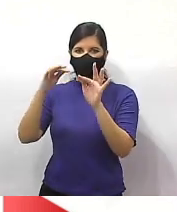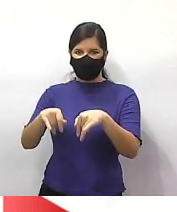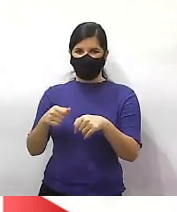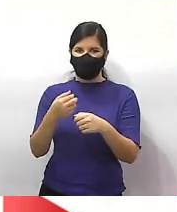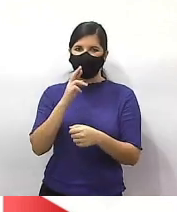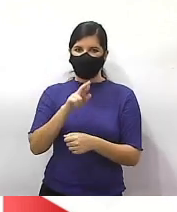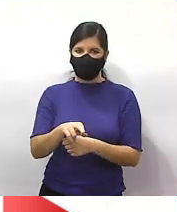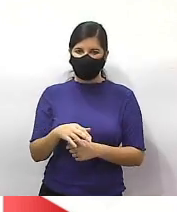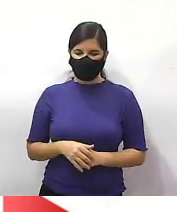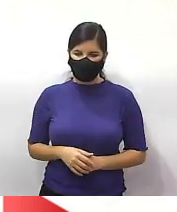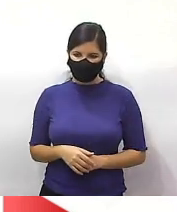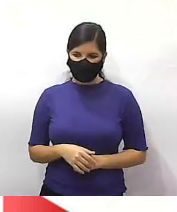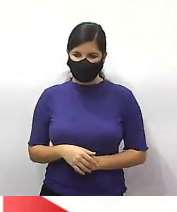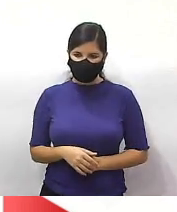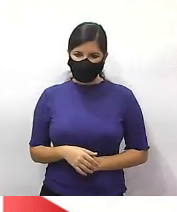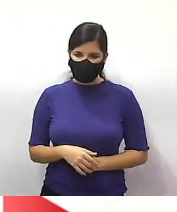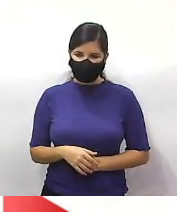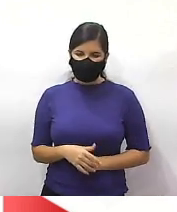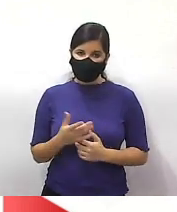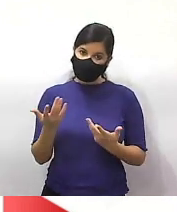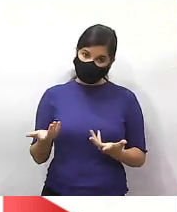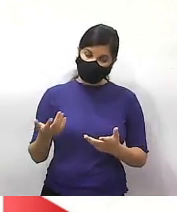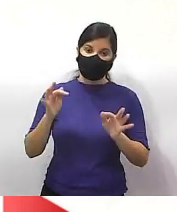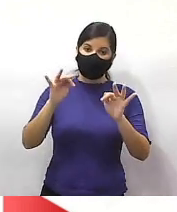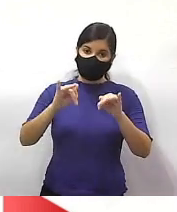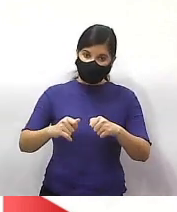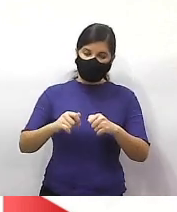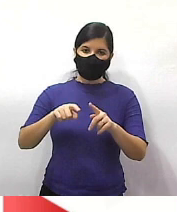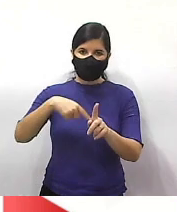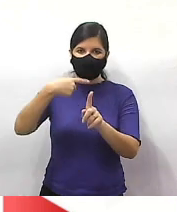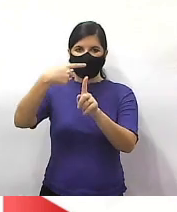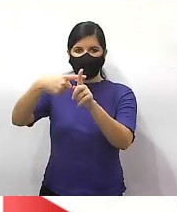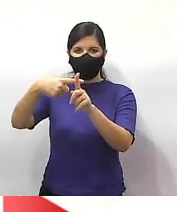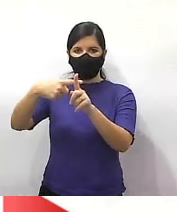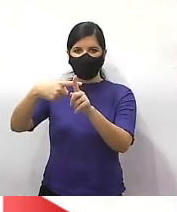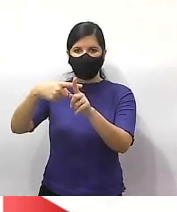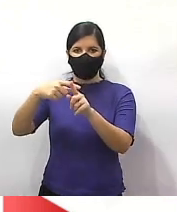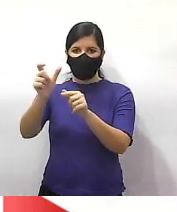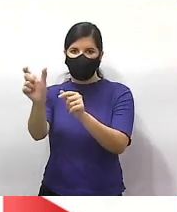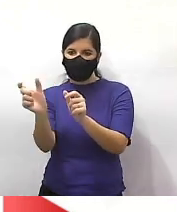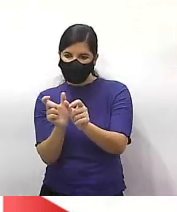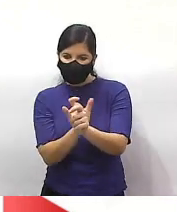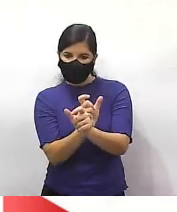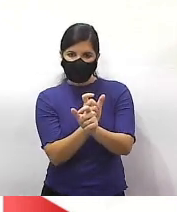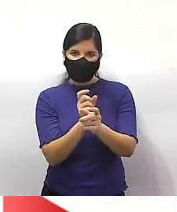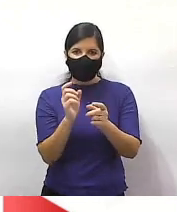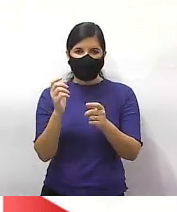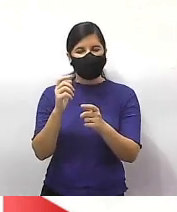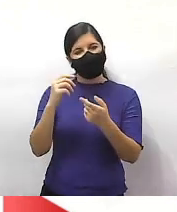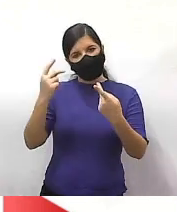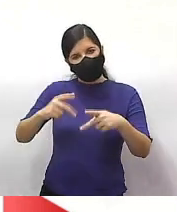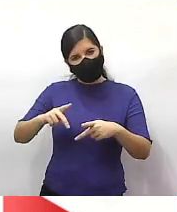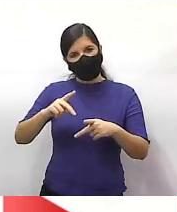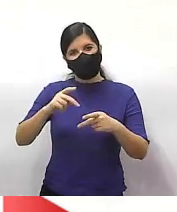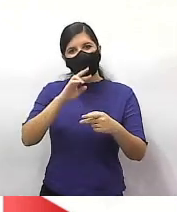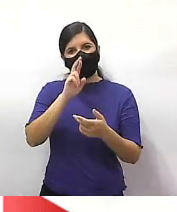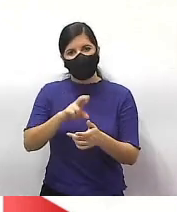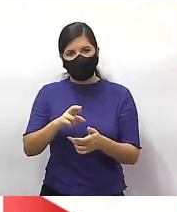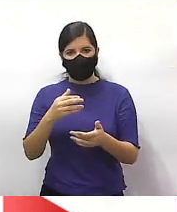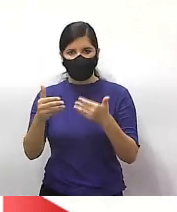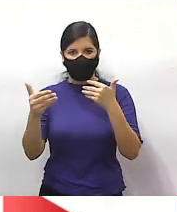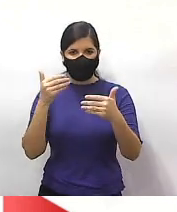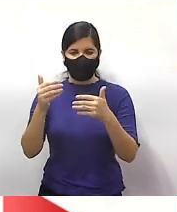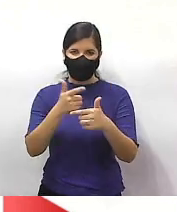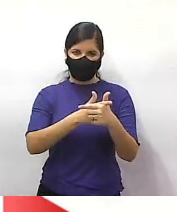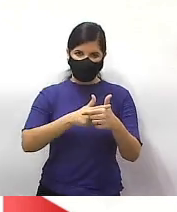resto. O resto é adicionado. Ora, se o resto é adicionado, eu posso isolar para saber a teoria do resto, trazendo divisor